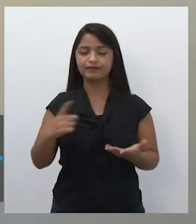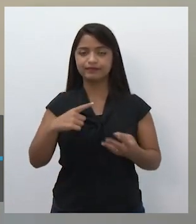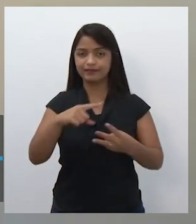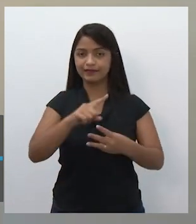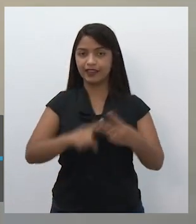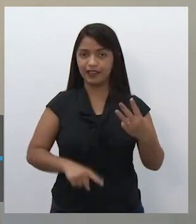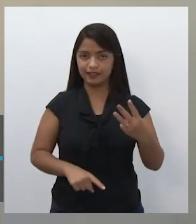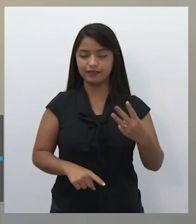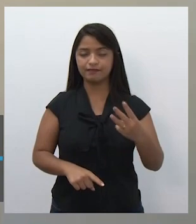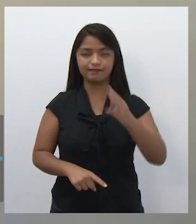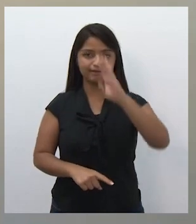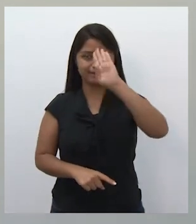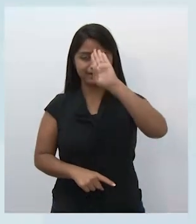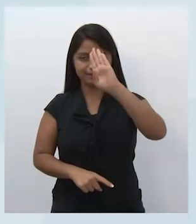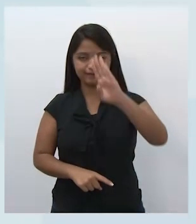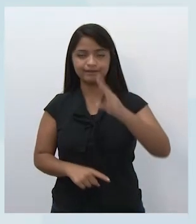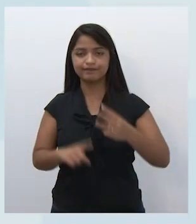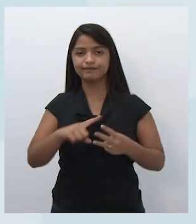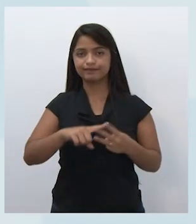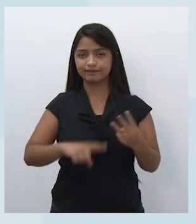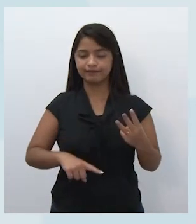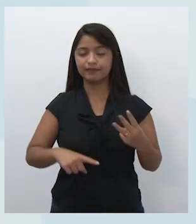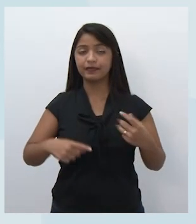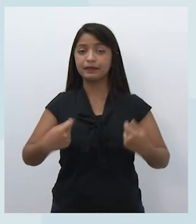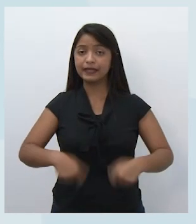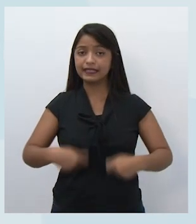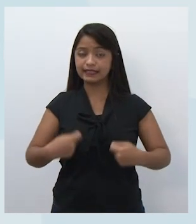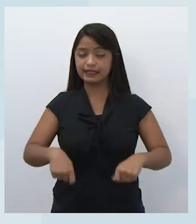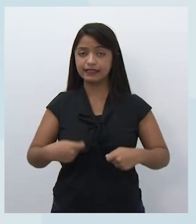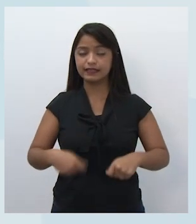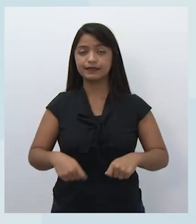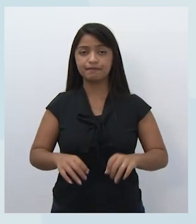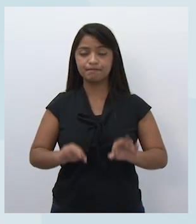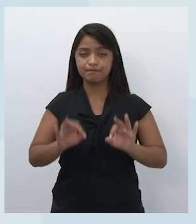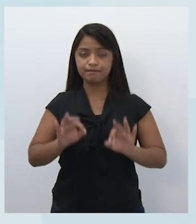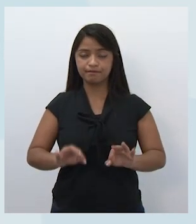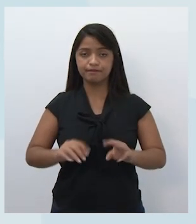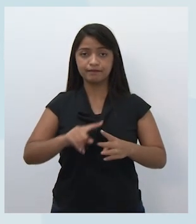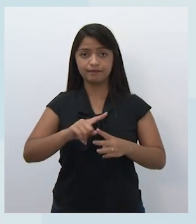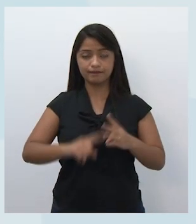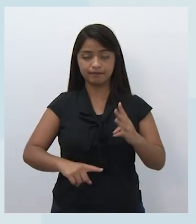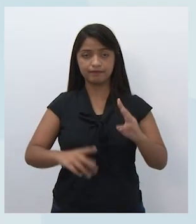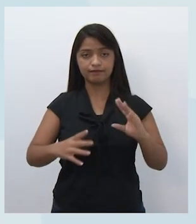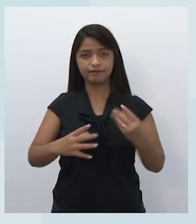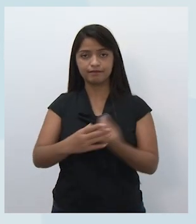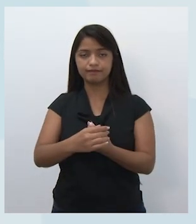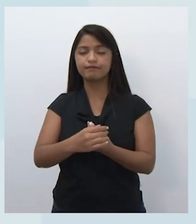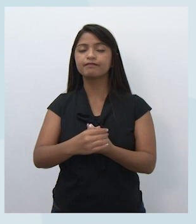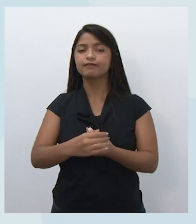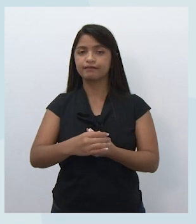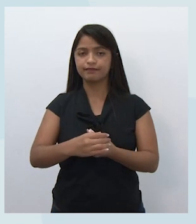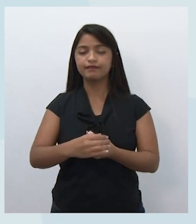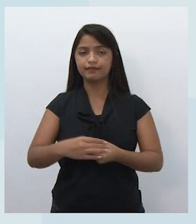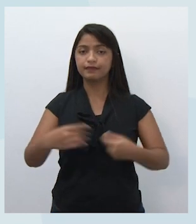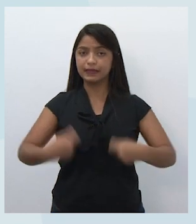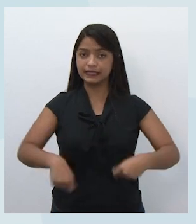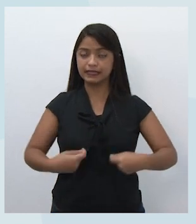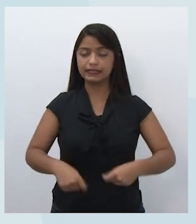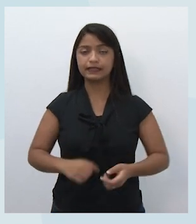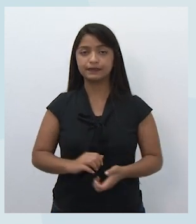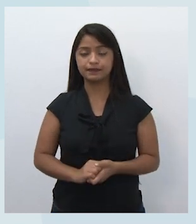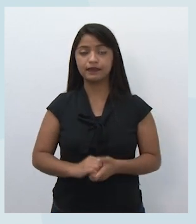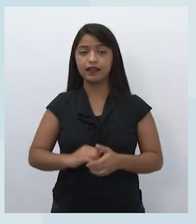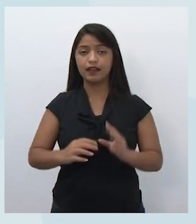três eixos que precisam intencionalmente estarem sendo mobilizadas aí no chão